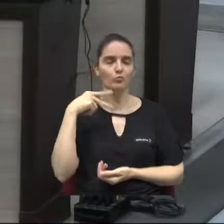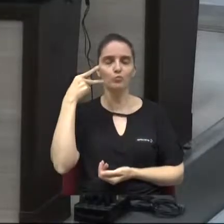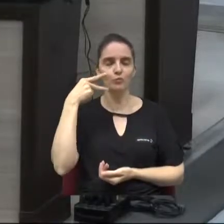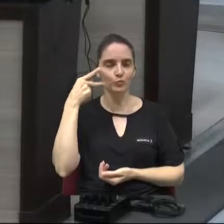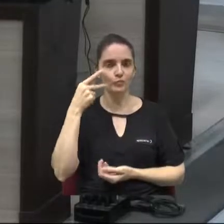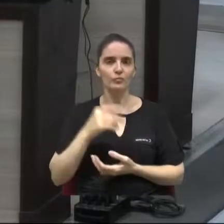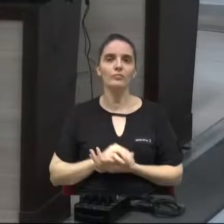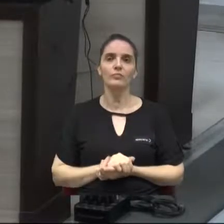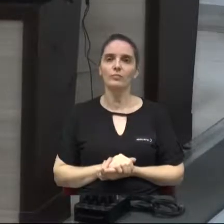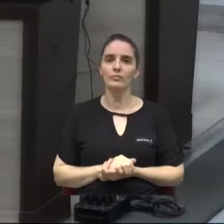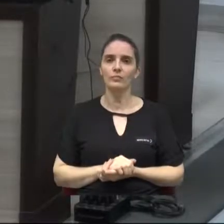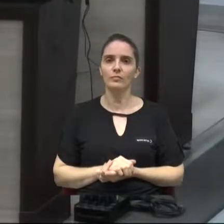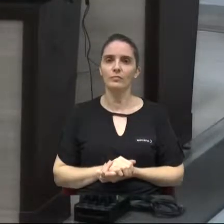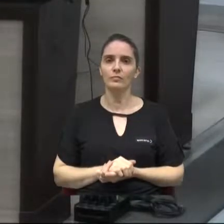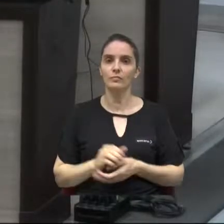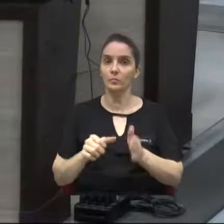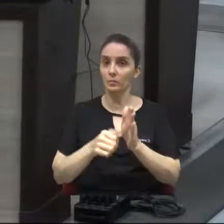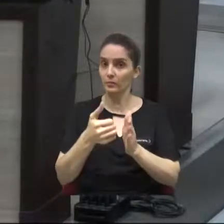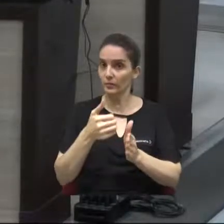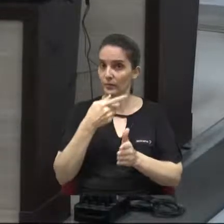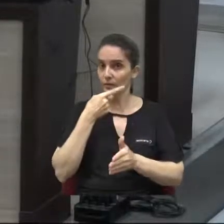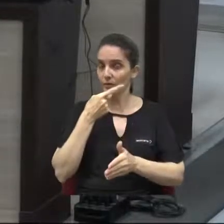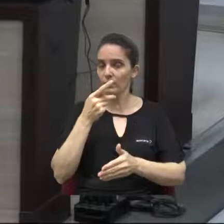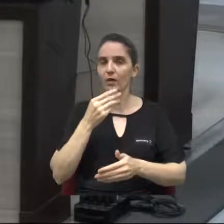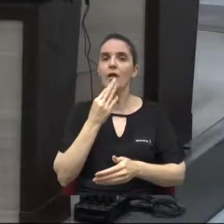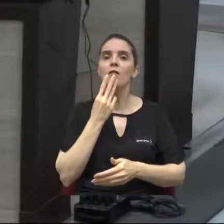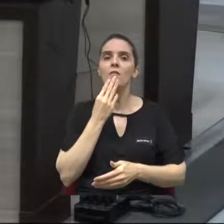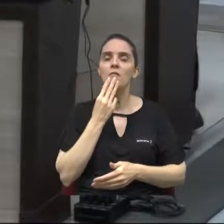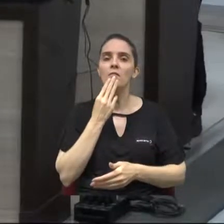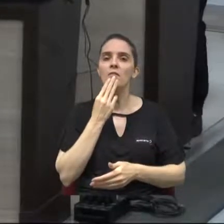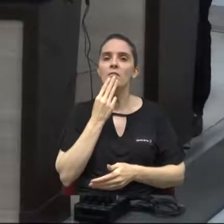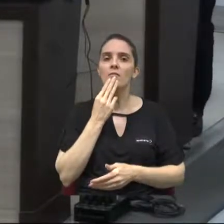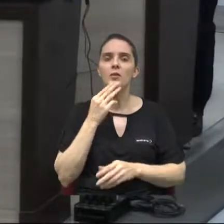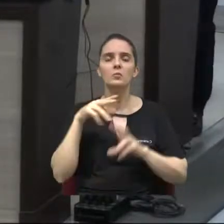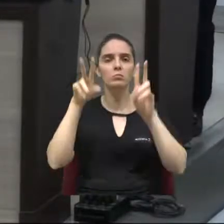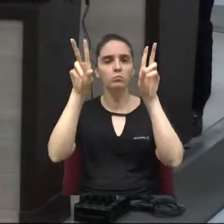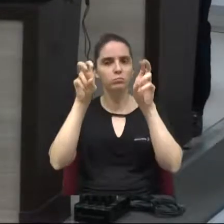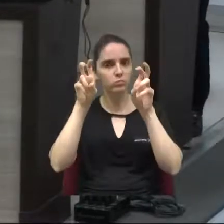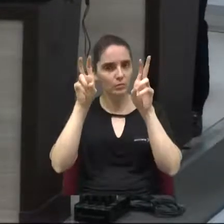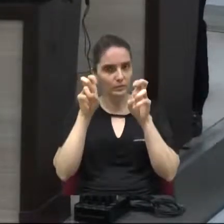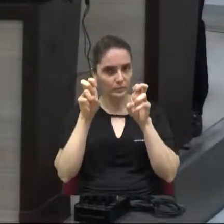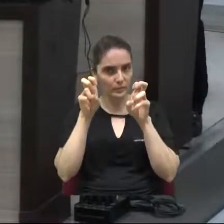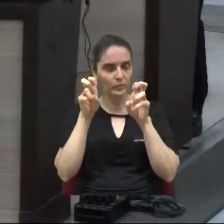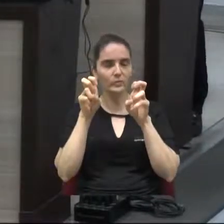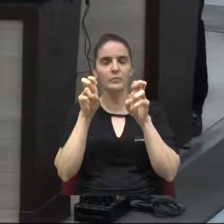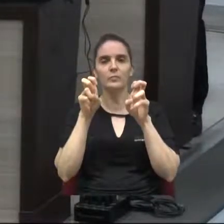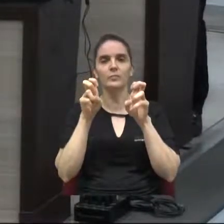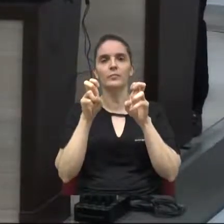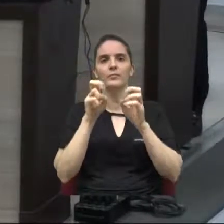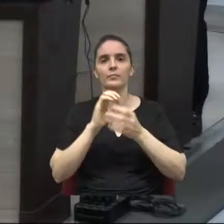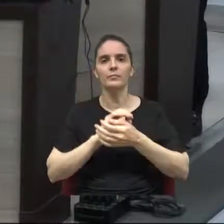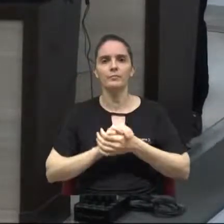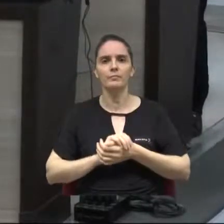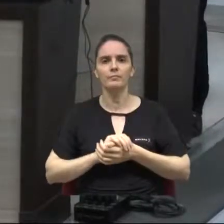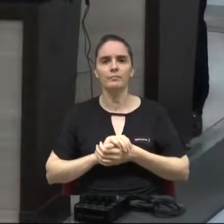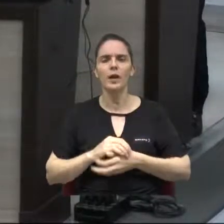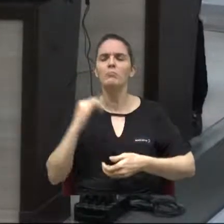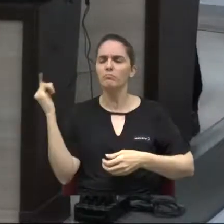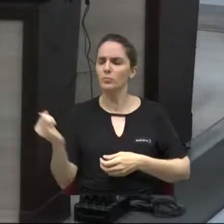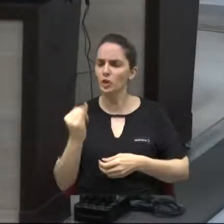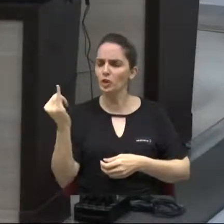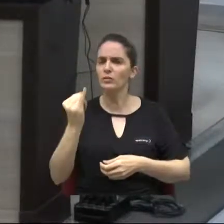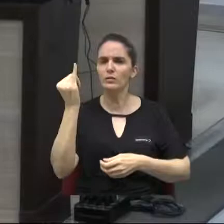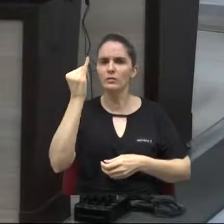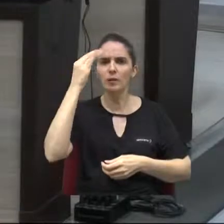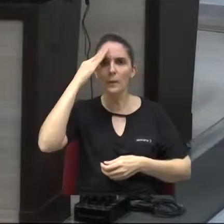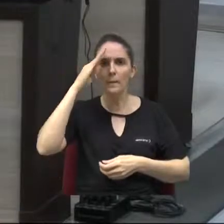vereadores, em primeiro lugar, dizer ao vereador Vaguinho que esse assunto é um assunto muito importante,